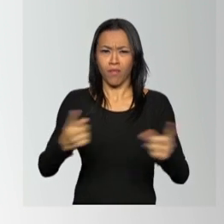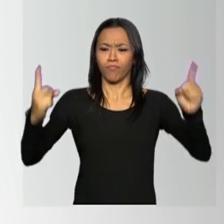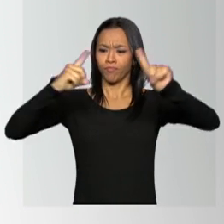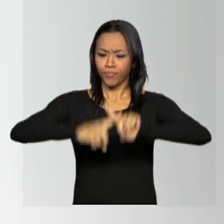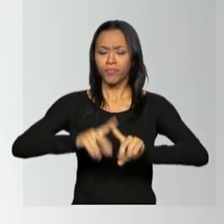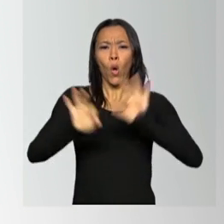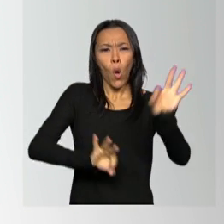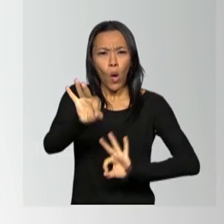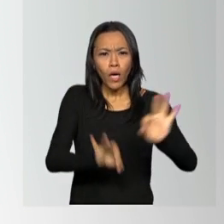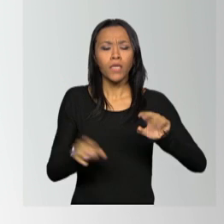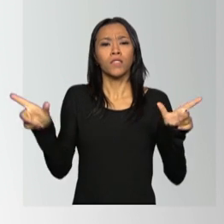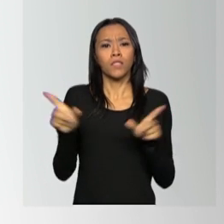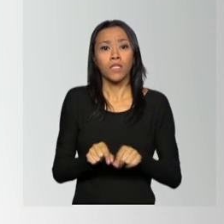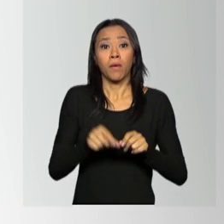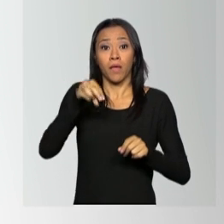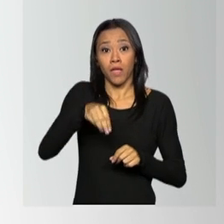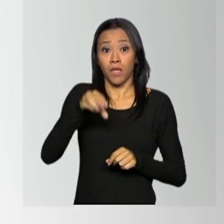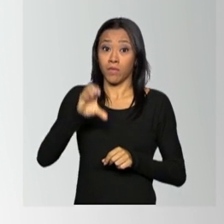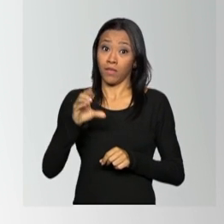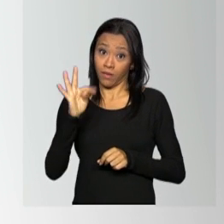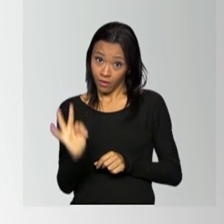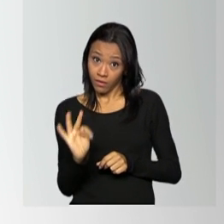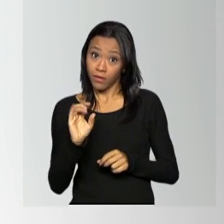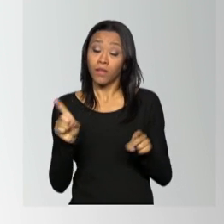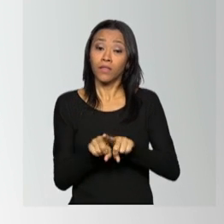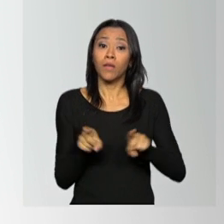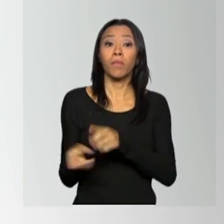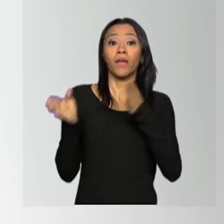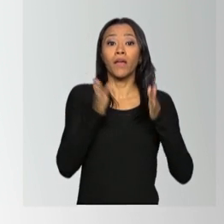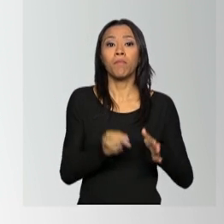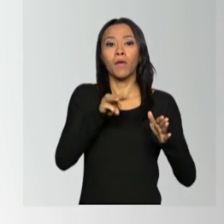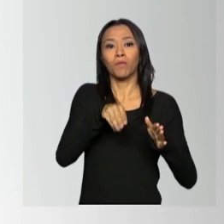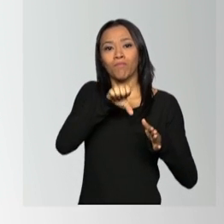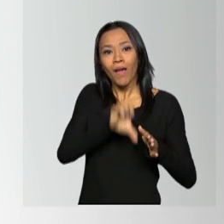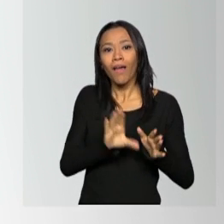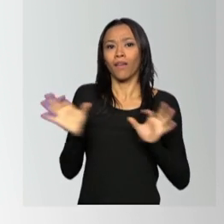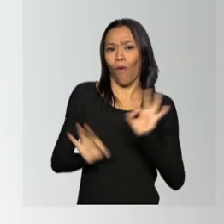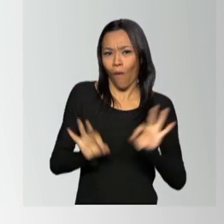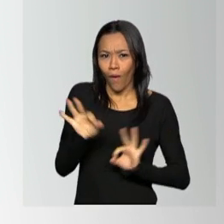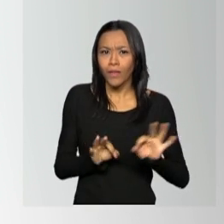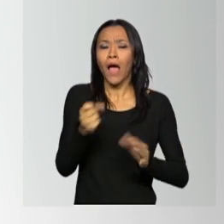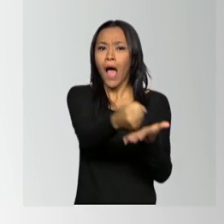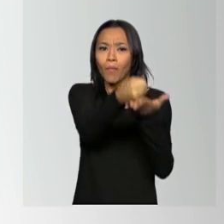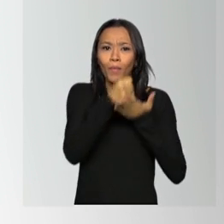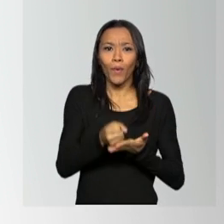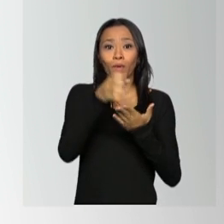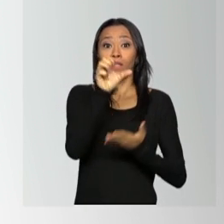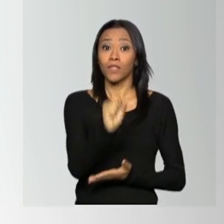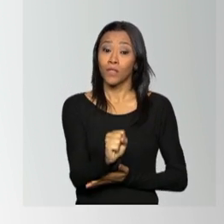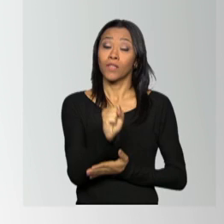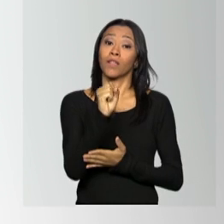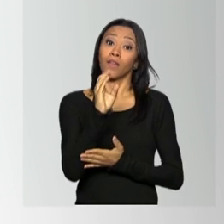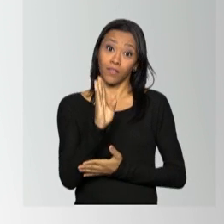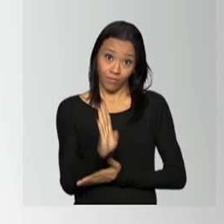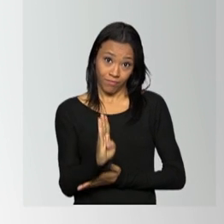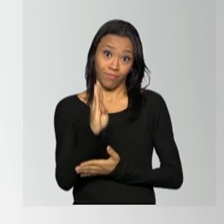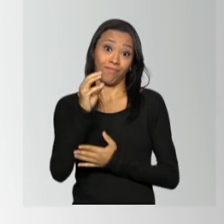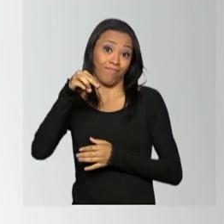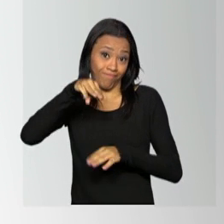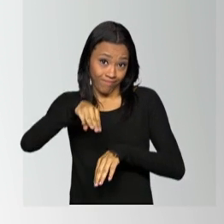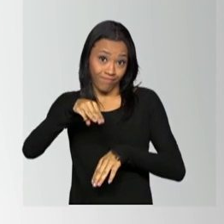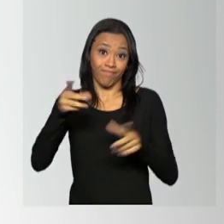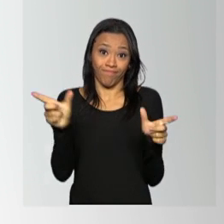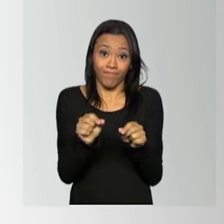pelo Ministério da Ciência, Tecnologia e Inovação e pelo Ministério da Educação, com apoio da Sociedade Brasileira de Matemática.